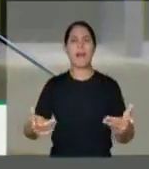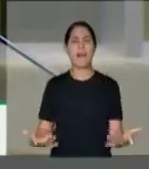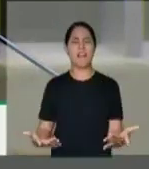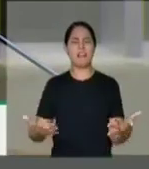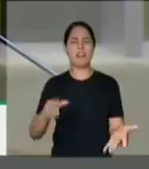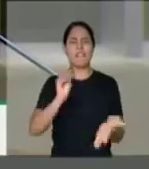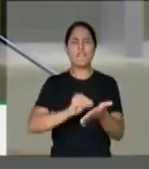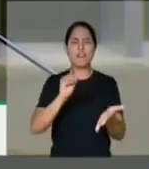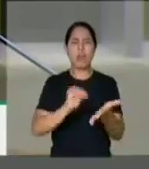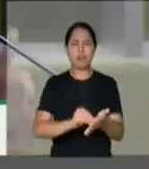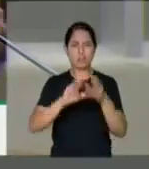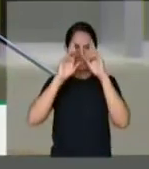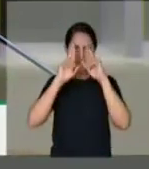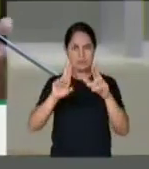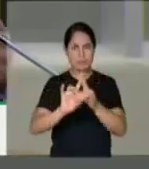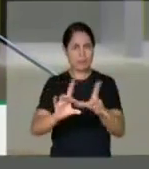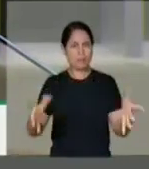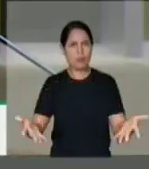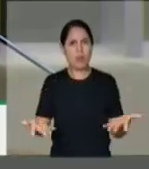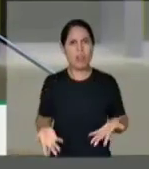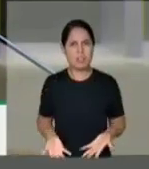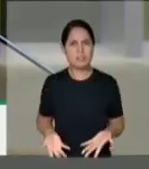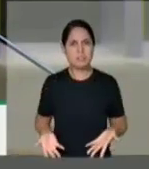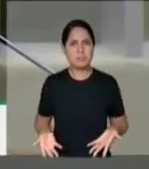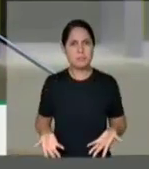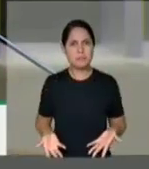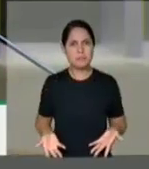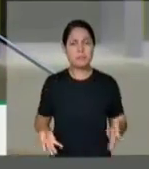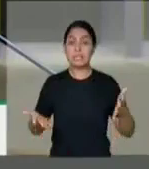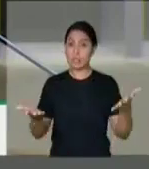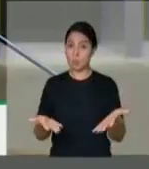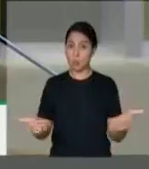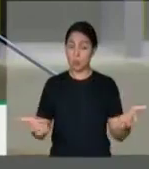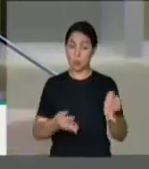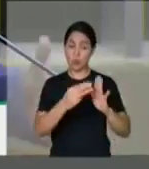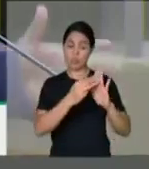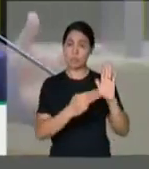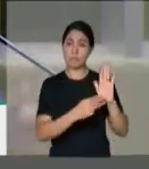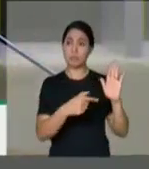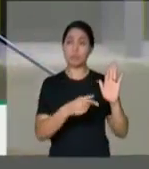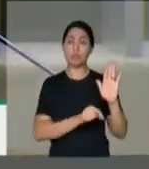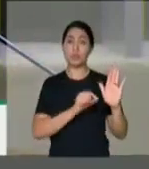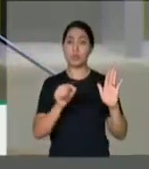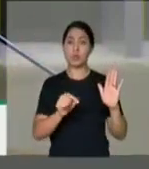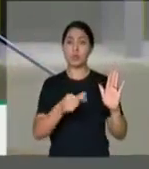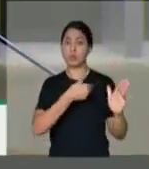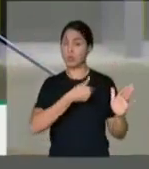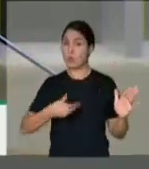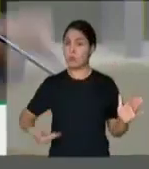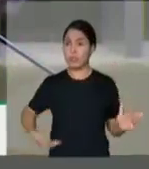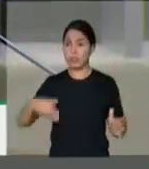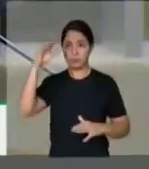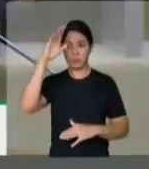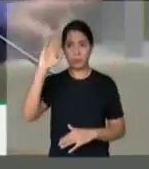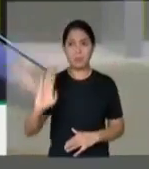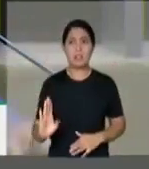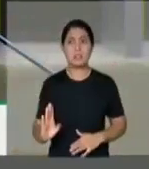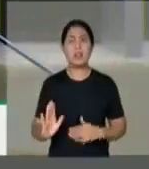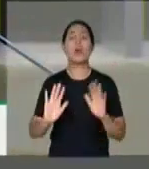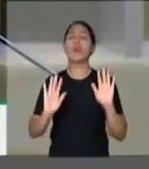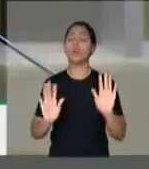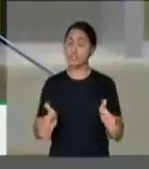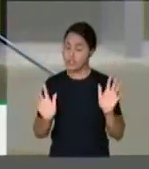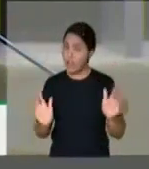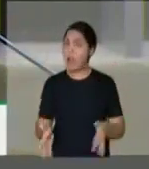à democracia. Então, essa é a metodologia que hoje governa o nosso país. Nós já